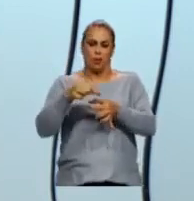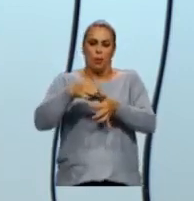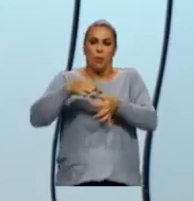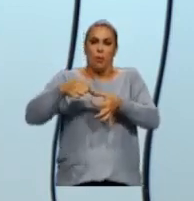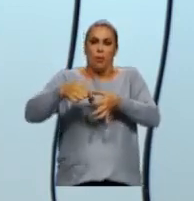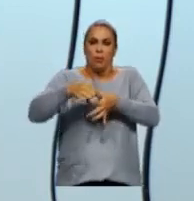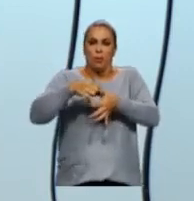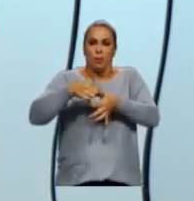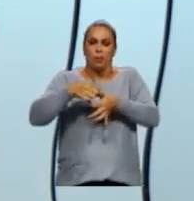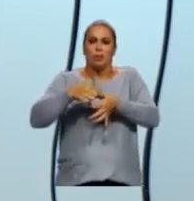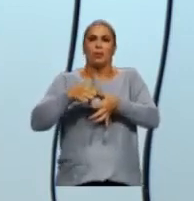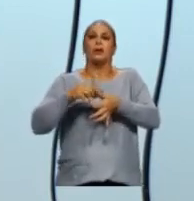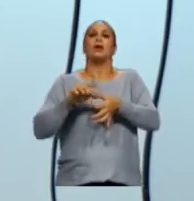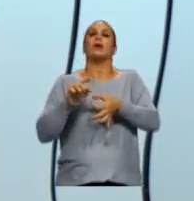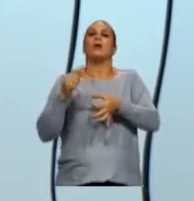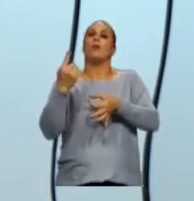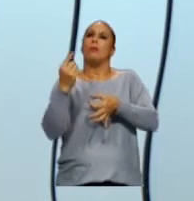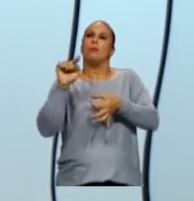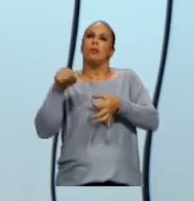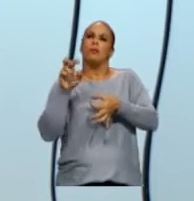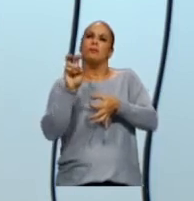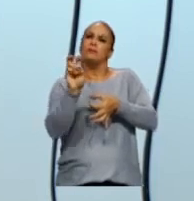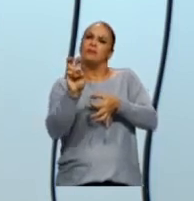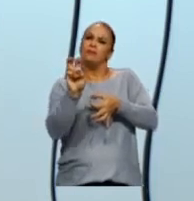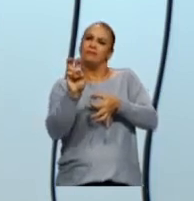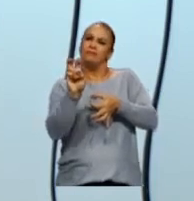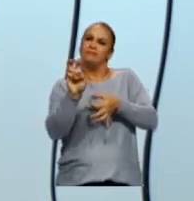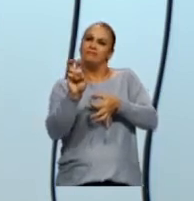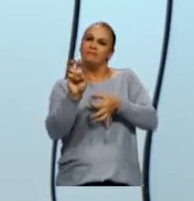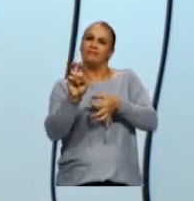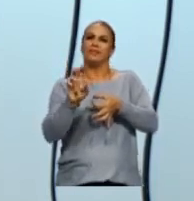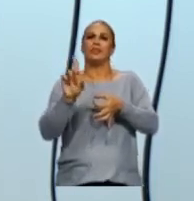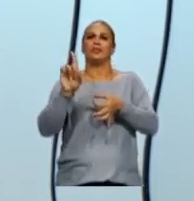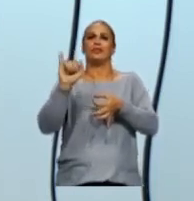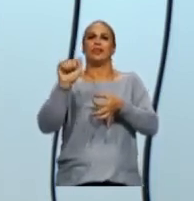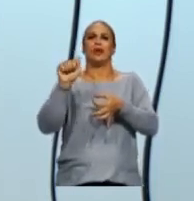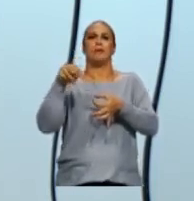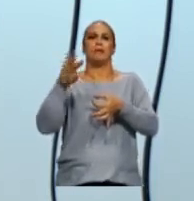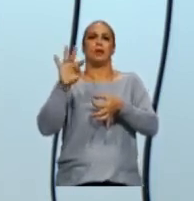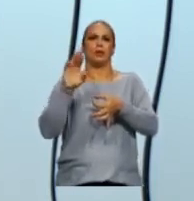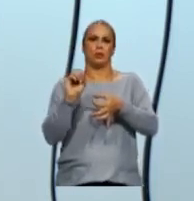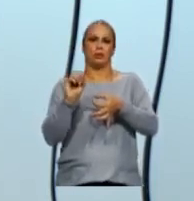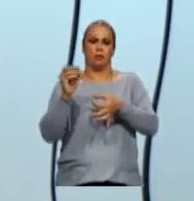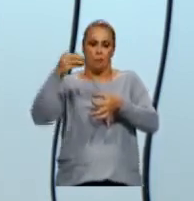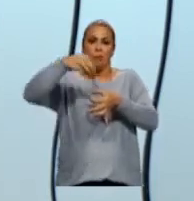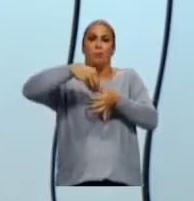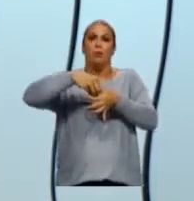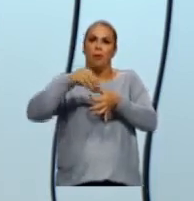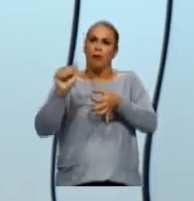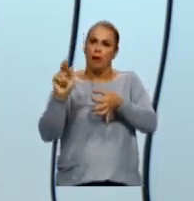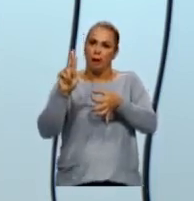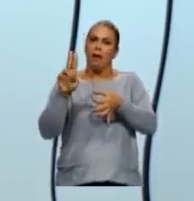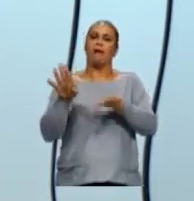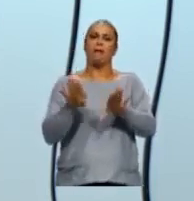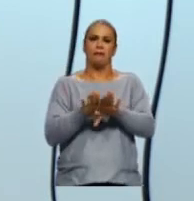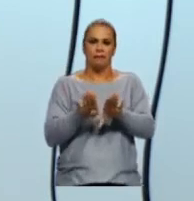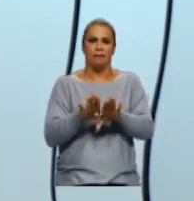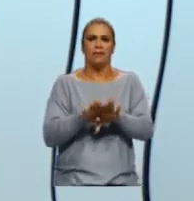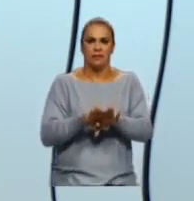funciona também como passagem para o ar. Então, existem células ciliadas, tanto nas